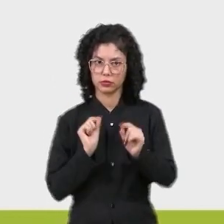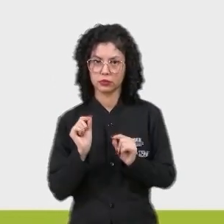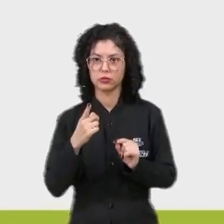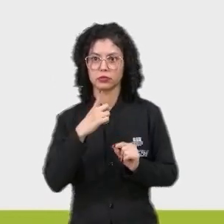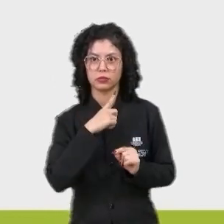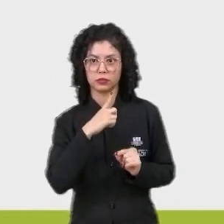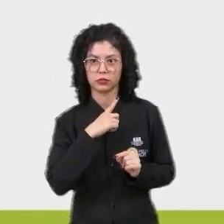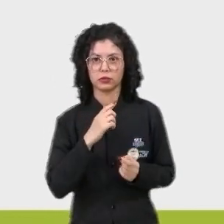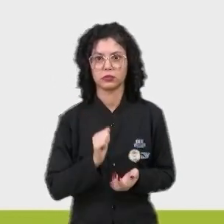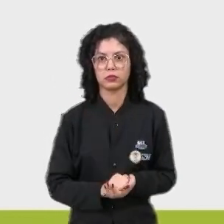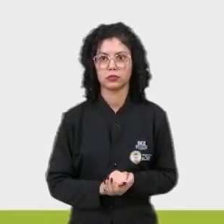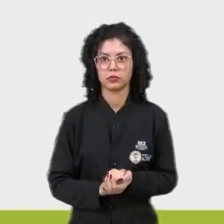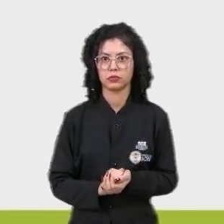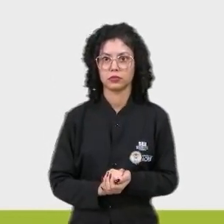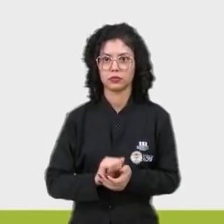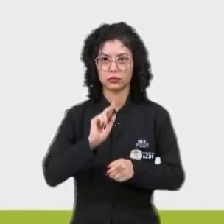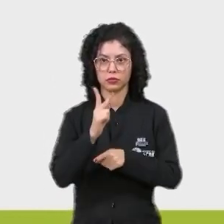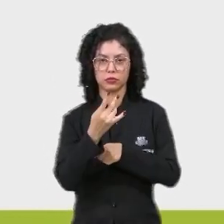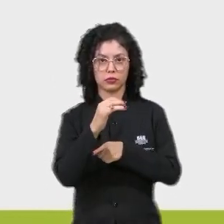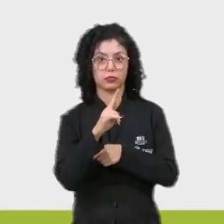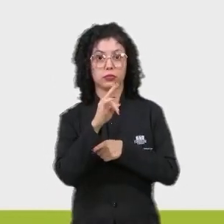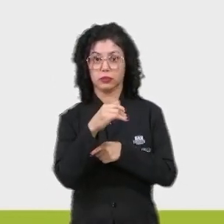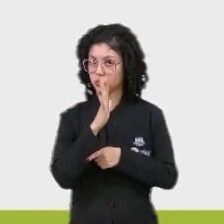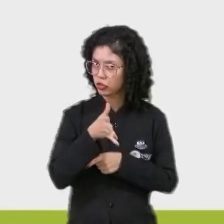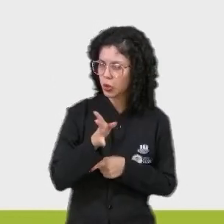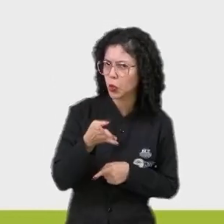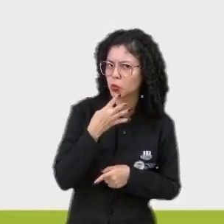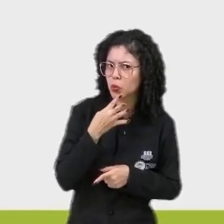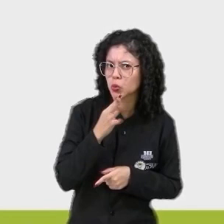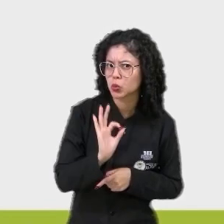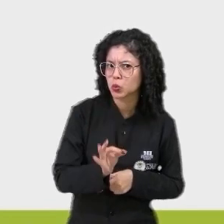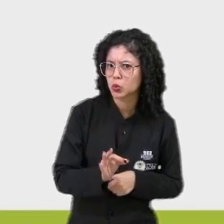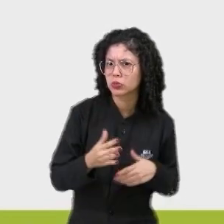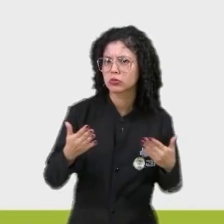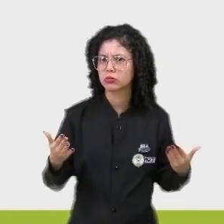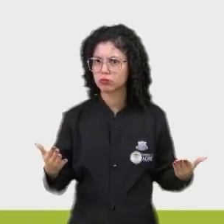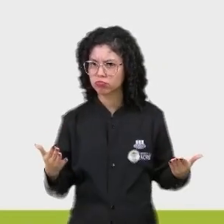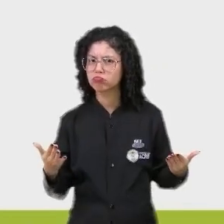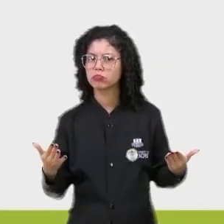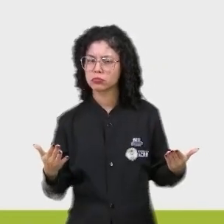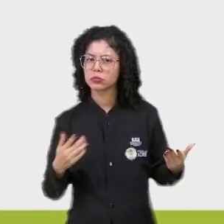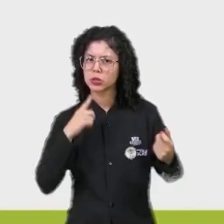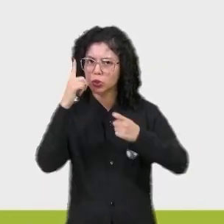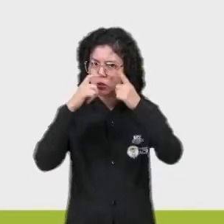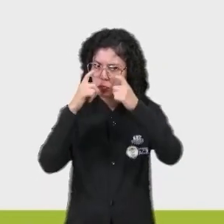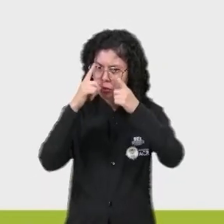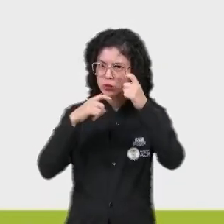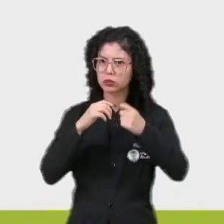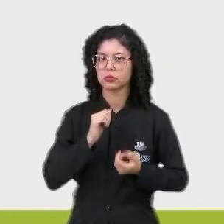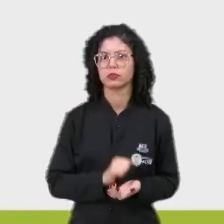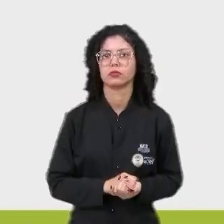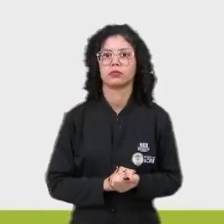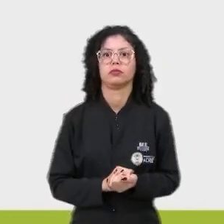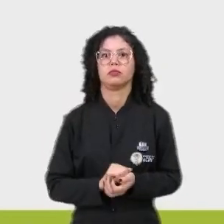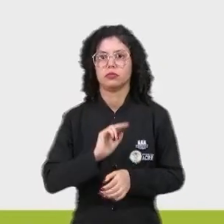tenho a hipertensão, já ouviram com certeza essa expressão, né?